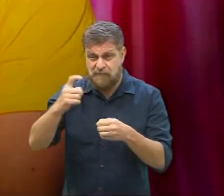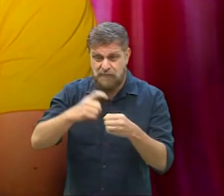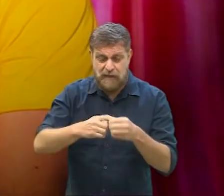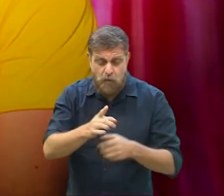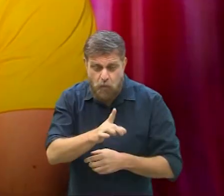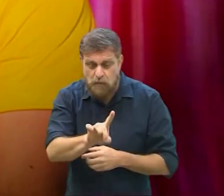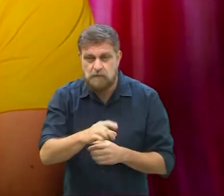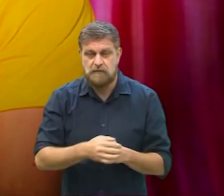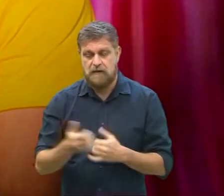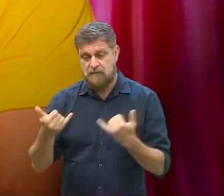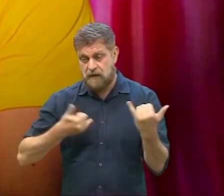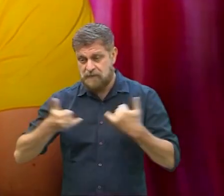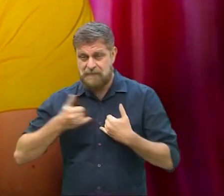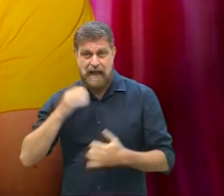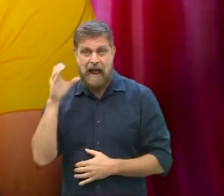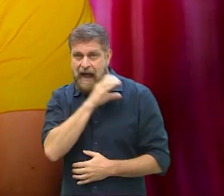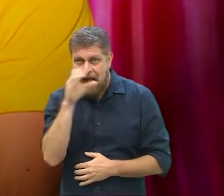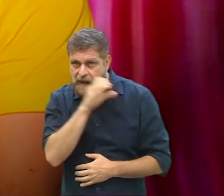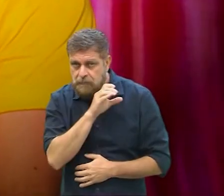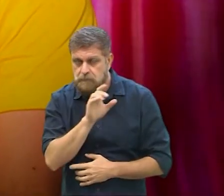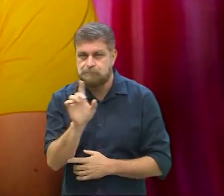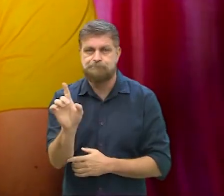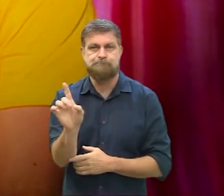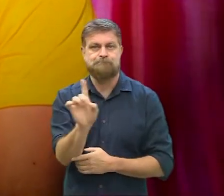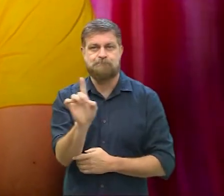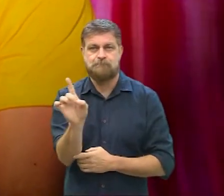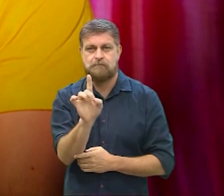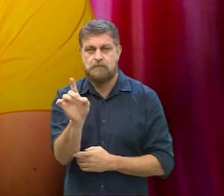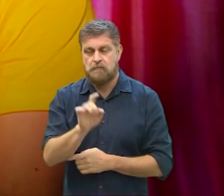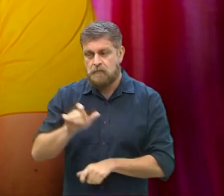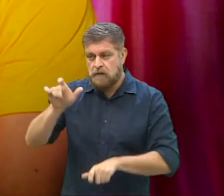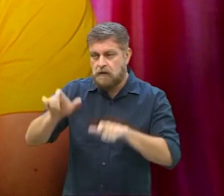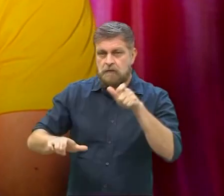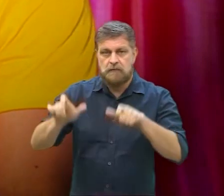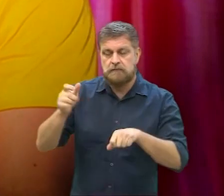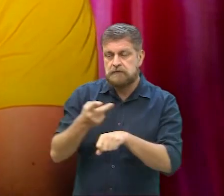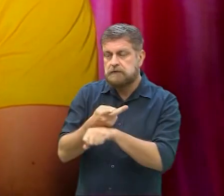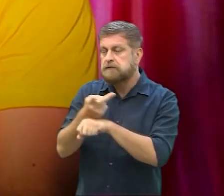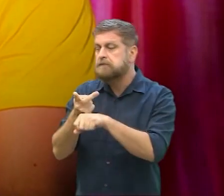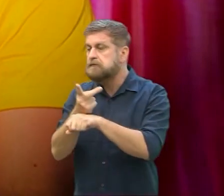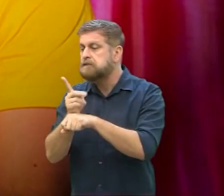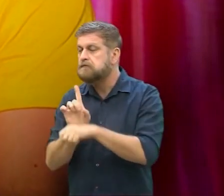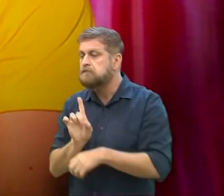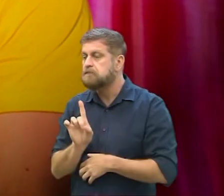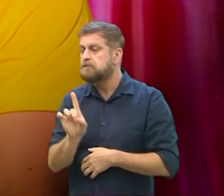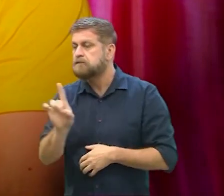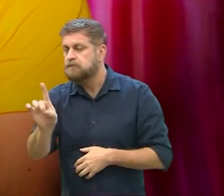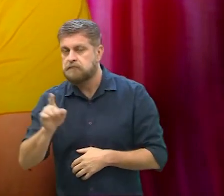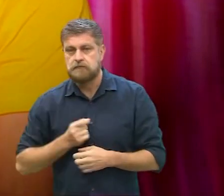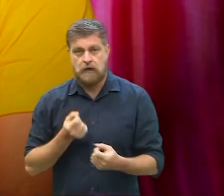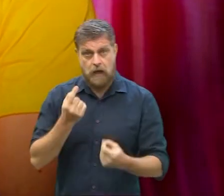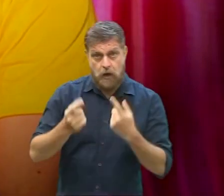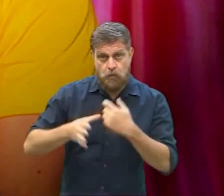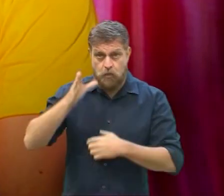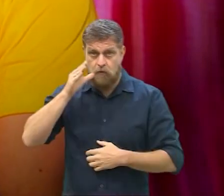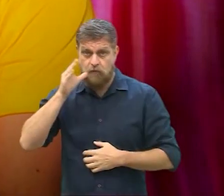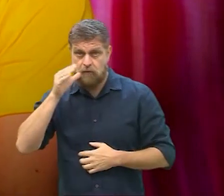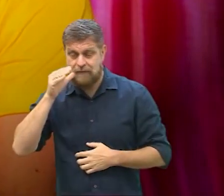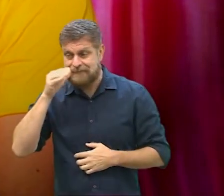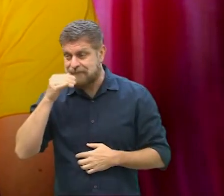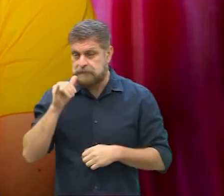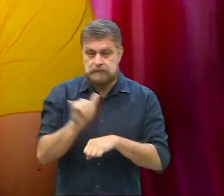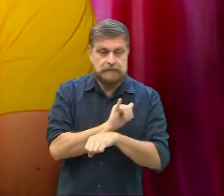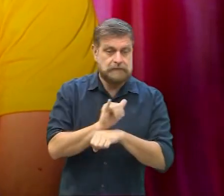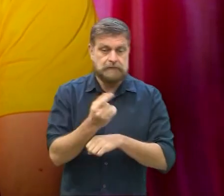Vai ser passageiro, vai passar rápido. Não foi. Quem tinha para onde ir foi. Alguns funcionários buscaram outras